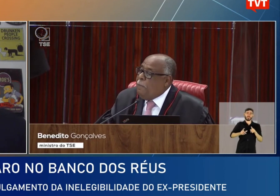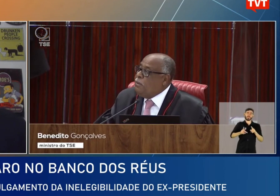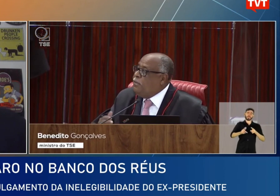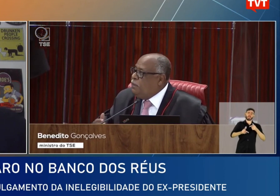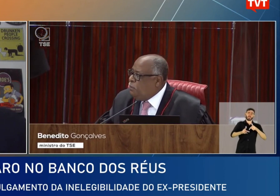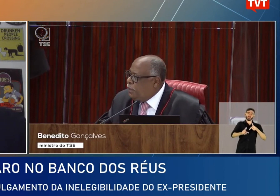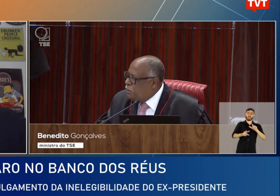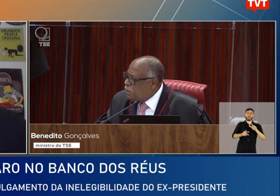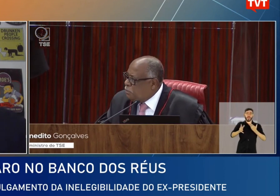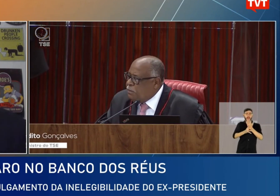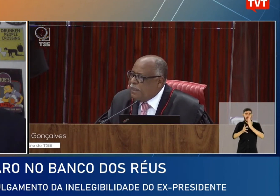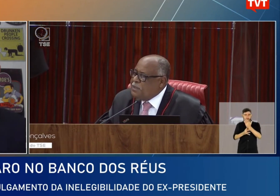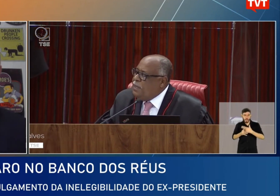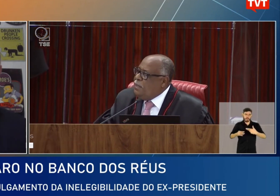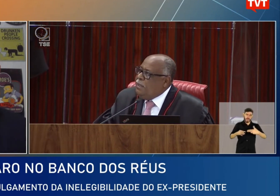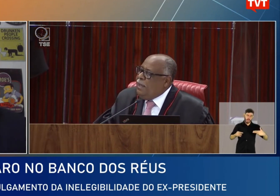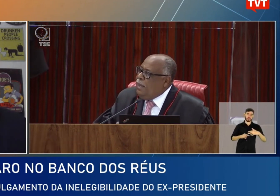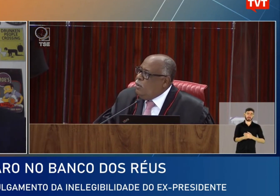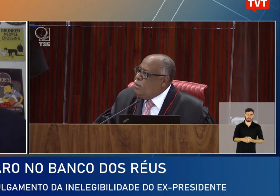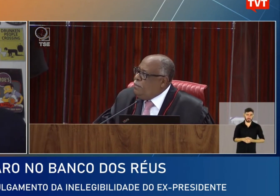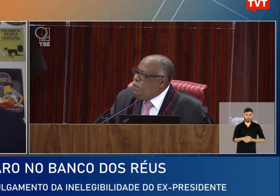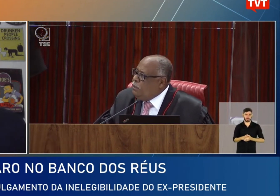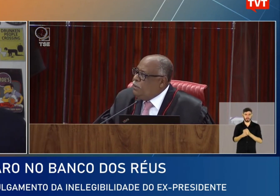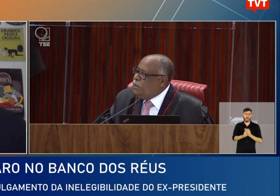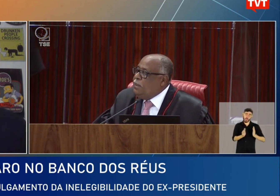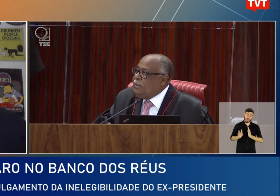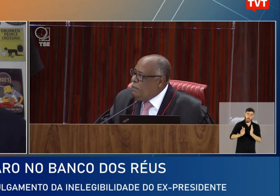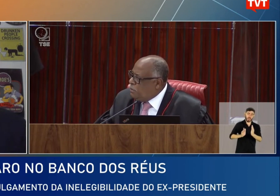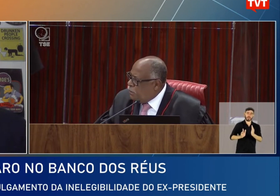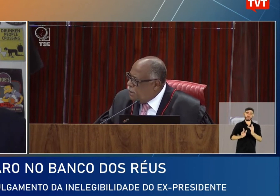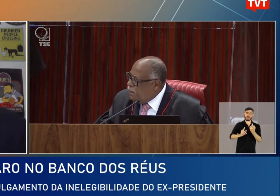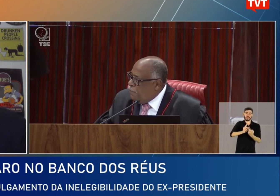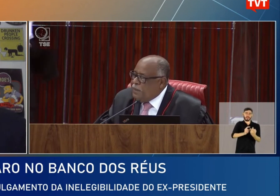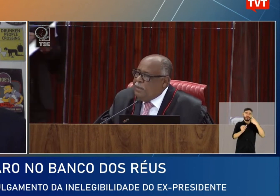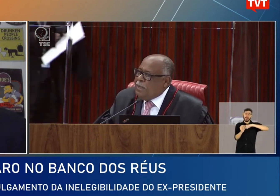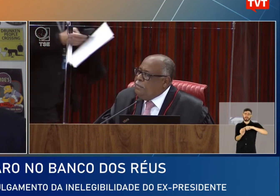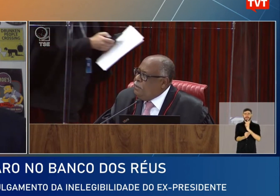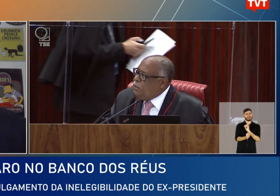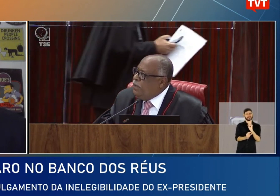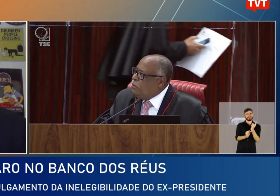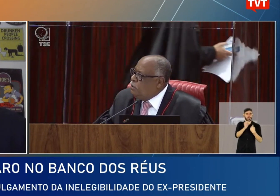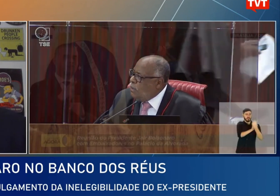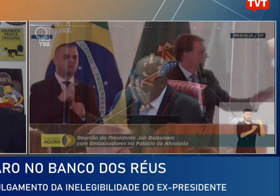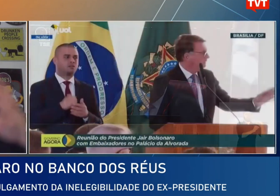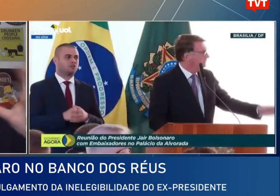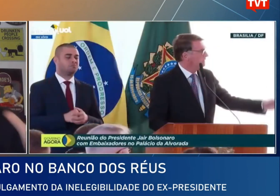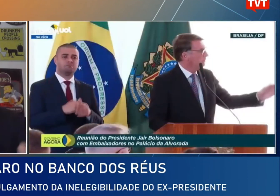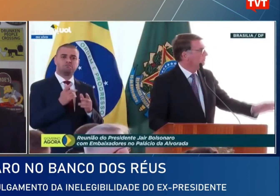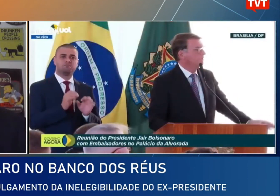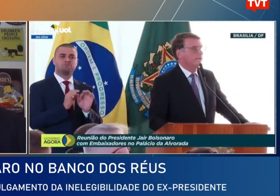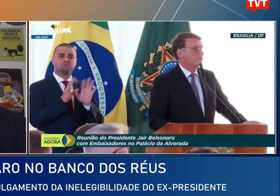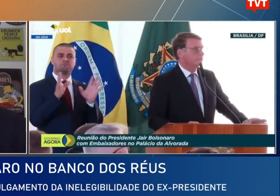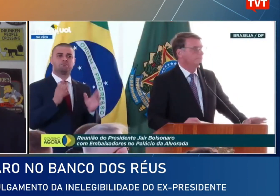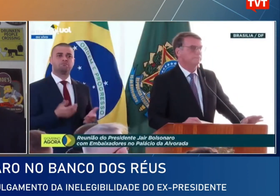à questão em tela no julgamento específico, que é a reunião dos embaixadores, mas que demonstrem o